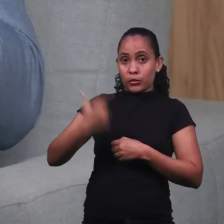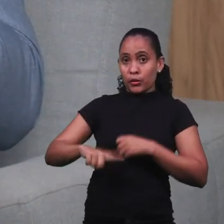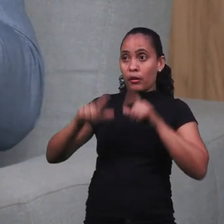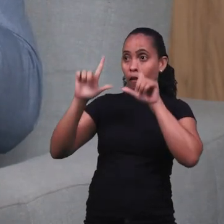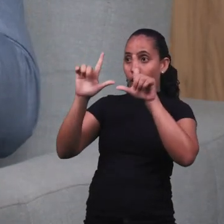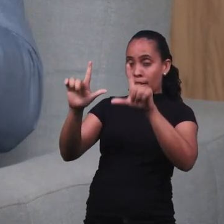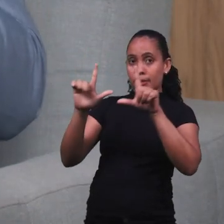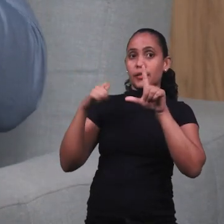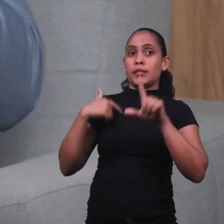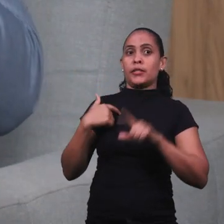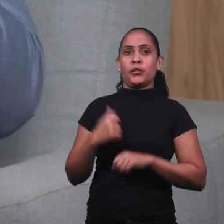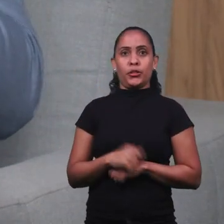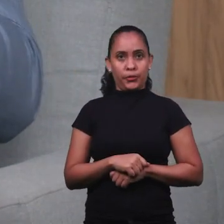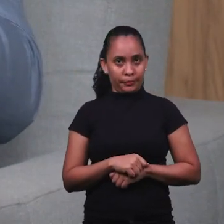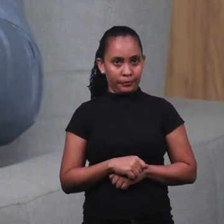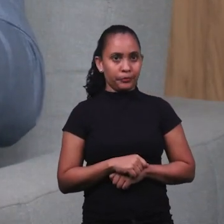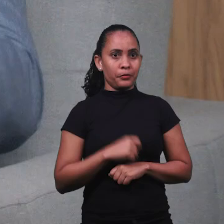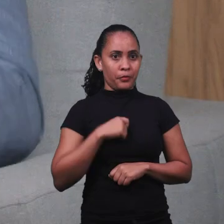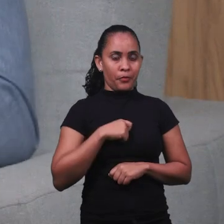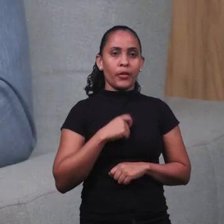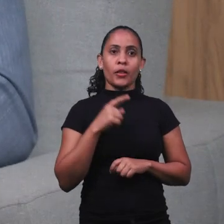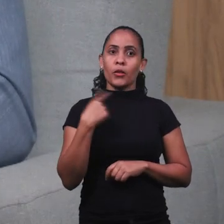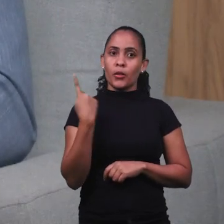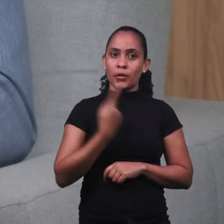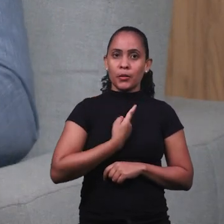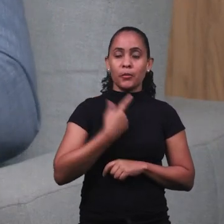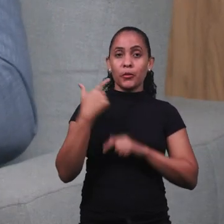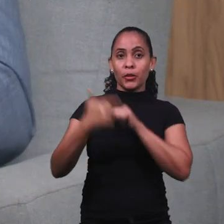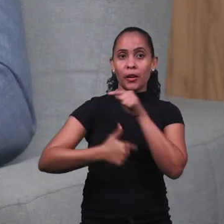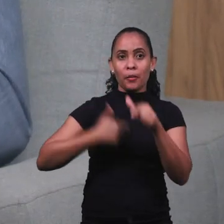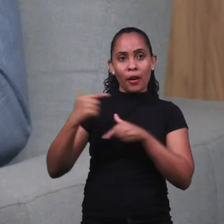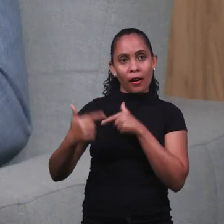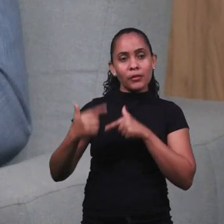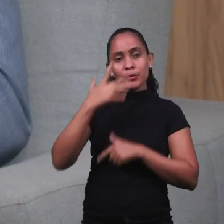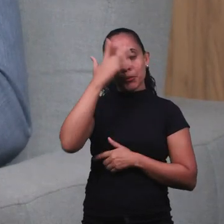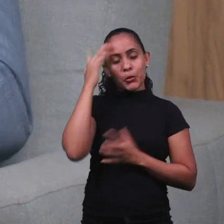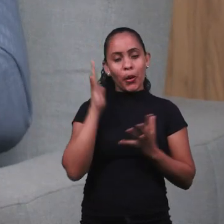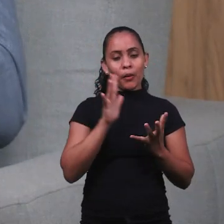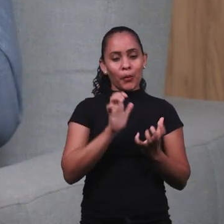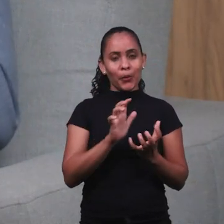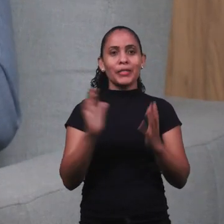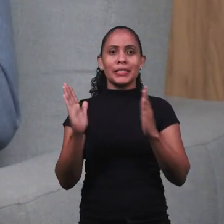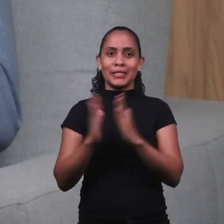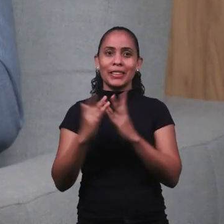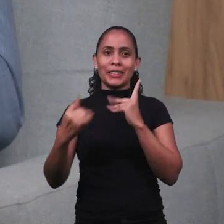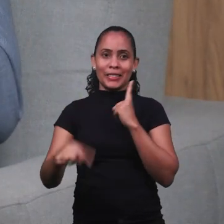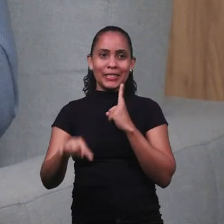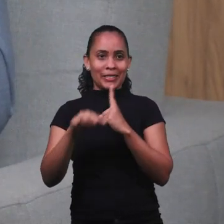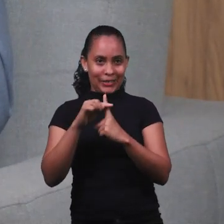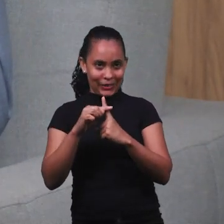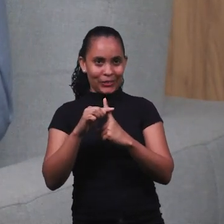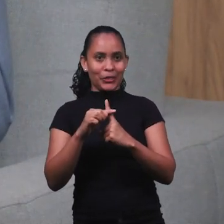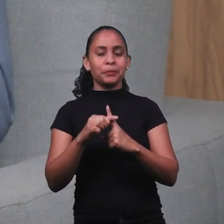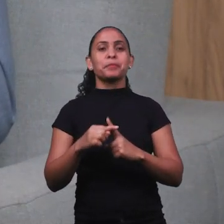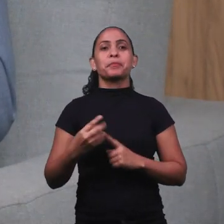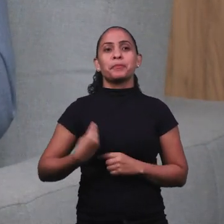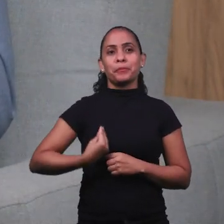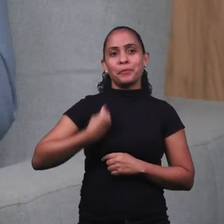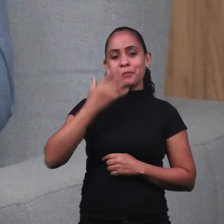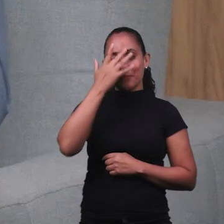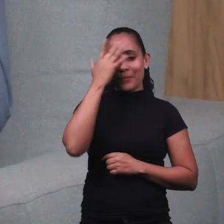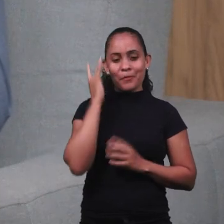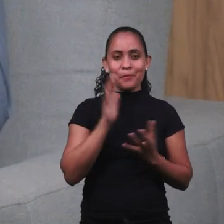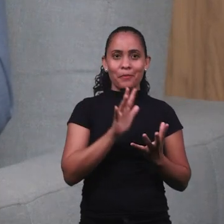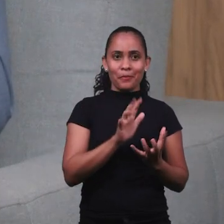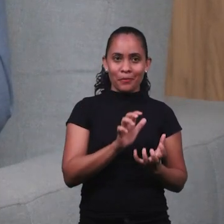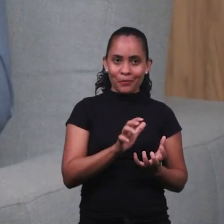Nós estamos falando de instrumentalidade. E hoje é instrumentalidade na vida dos nossos irmãos idosos,